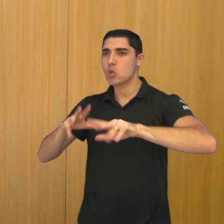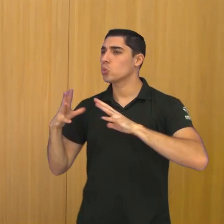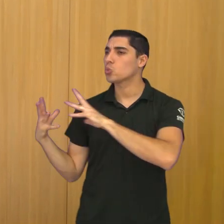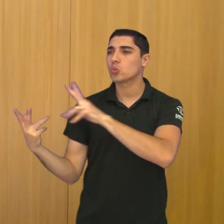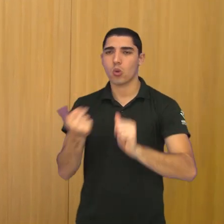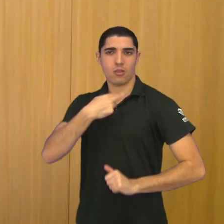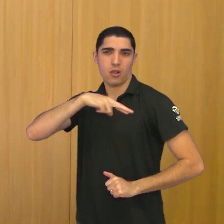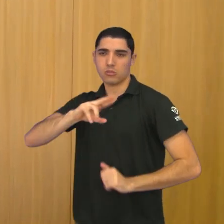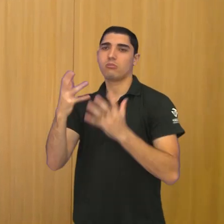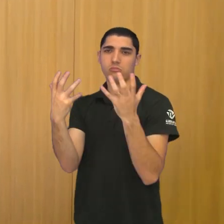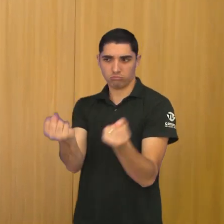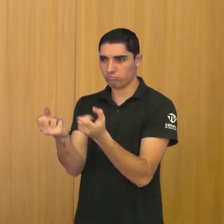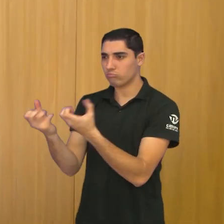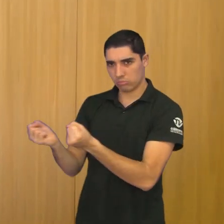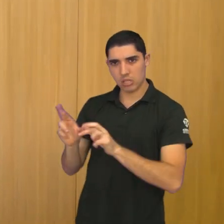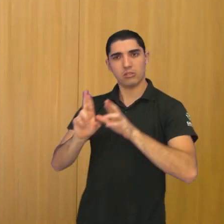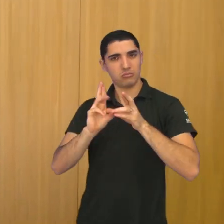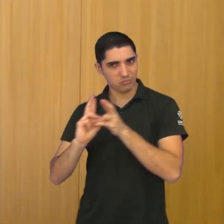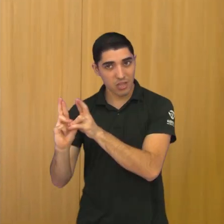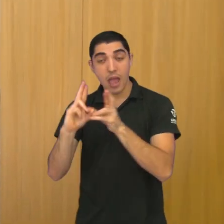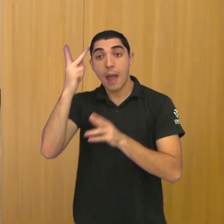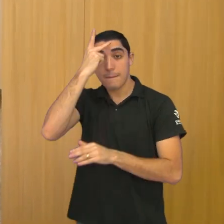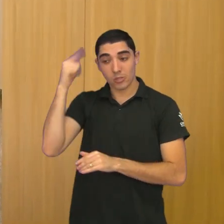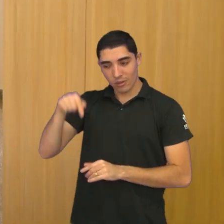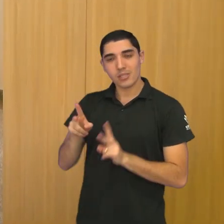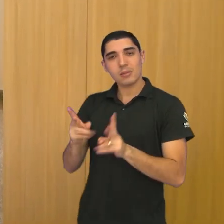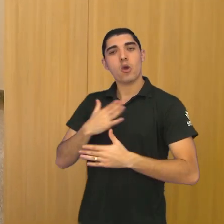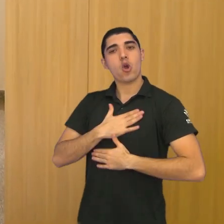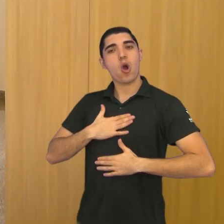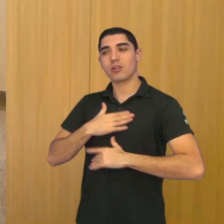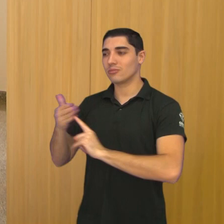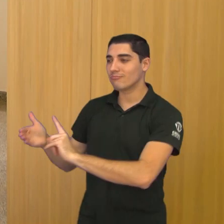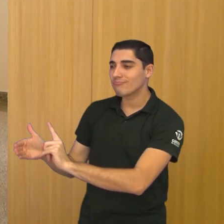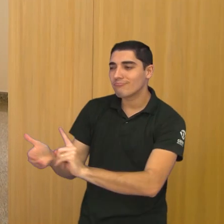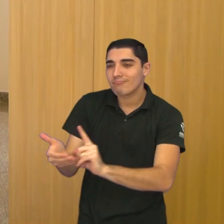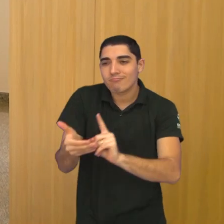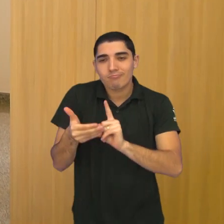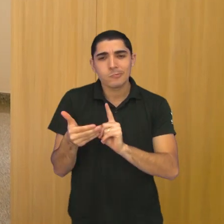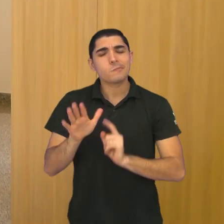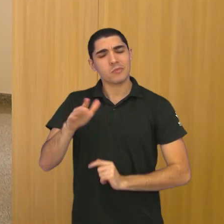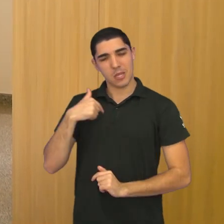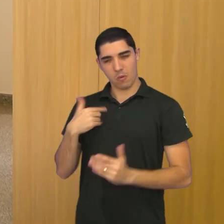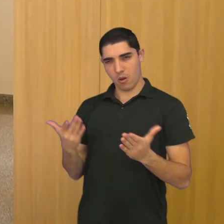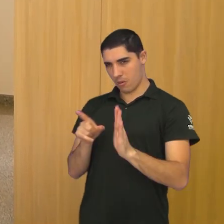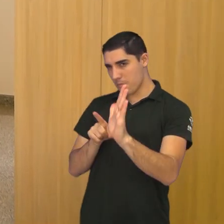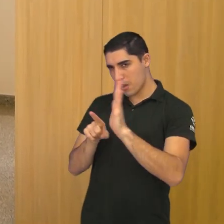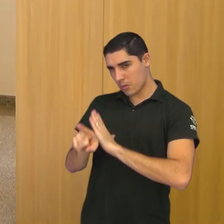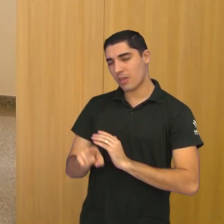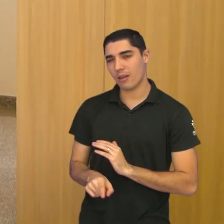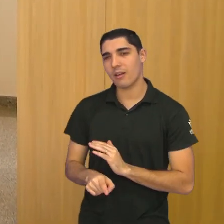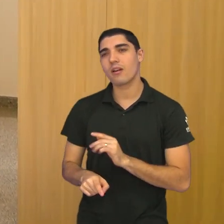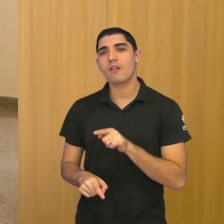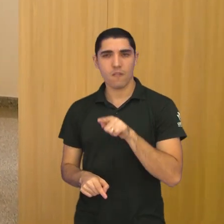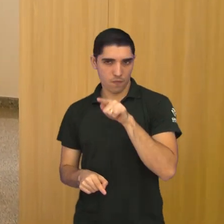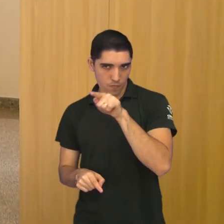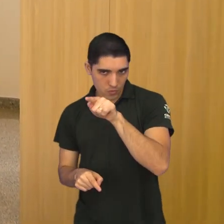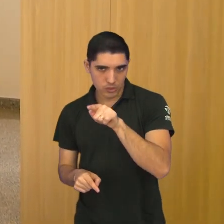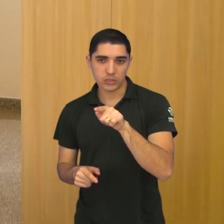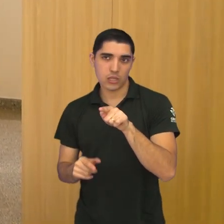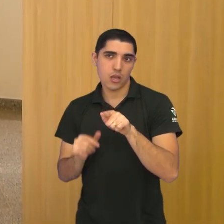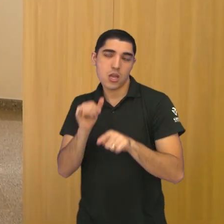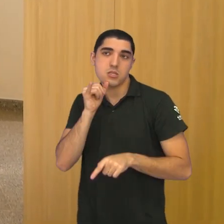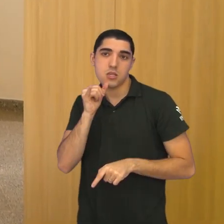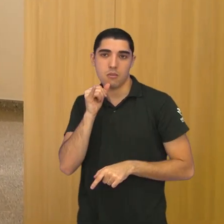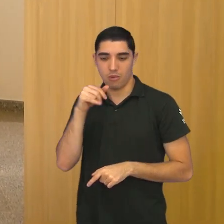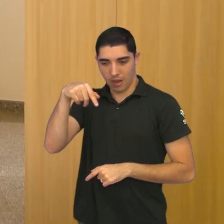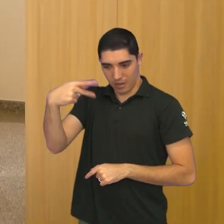aí todas as religiões, né? As pessoas se sentem acolhidas. E aproveitando que a gente está nesse espaço, você costuma dizer que